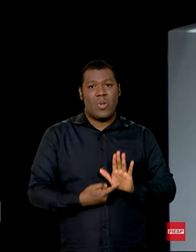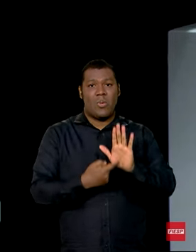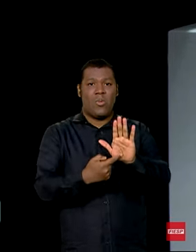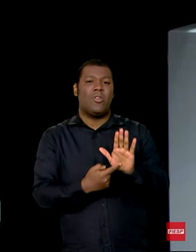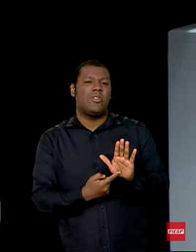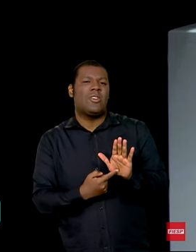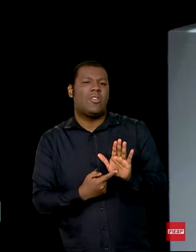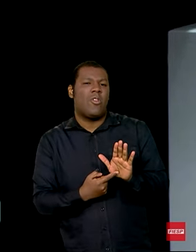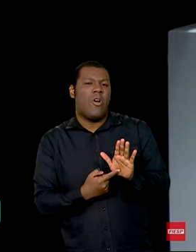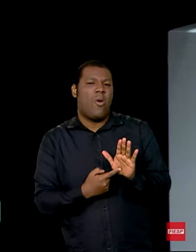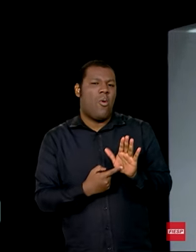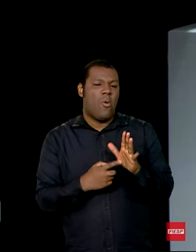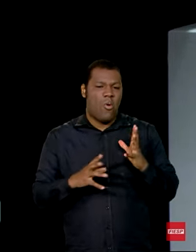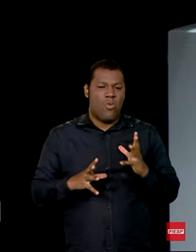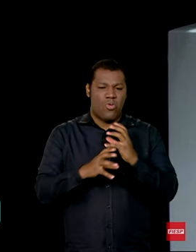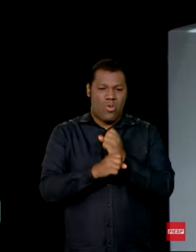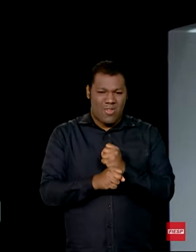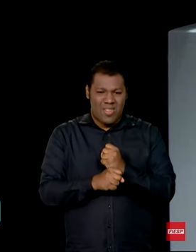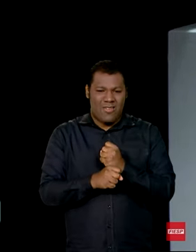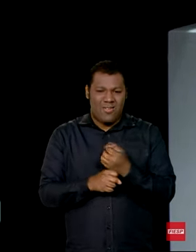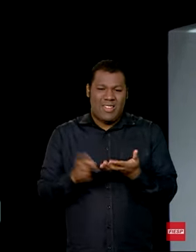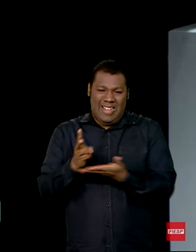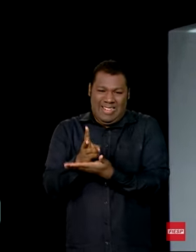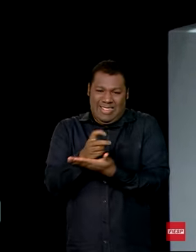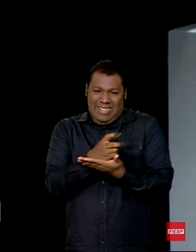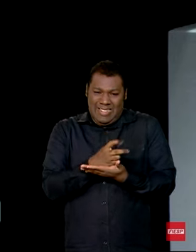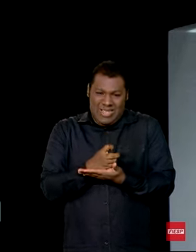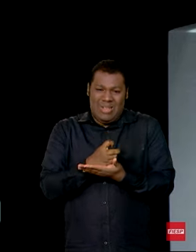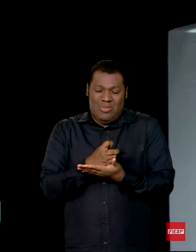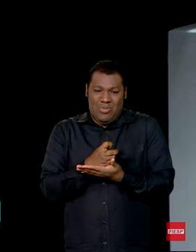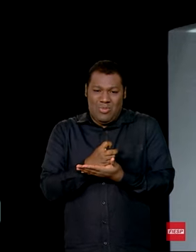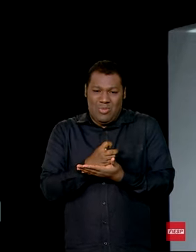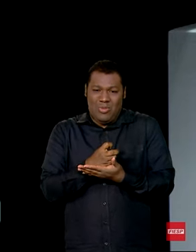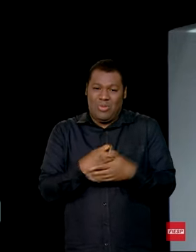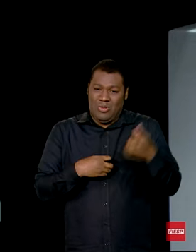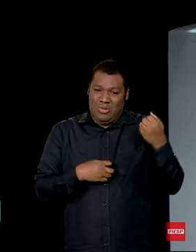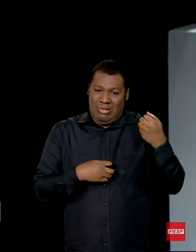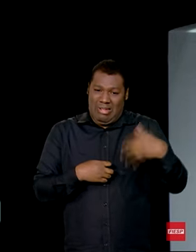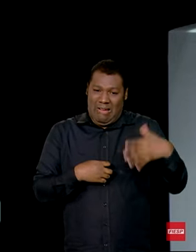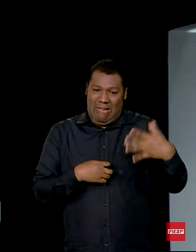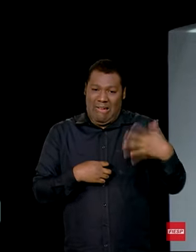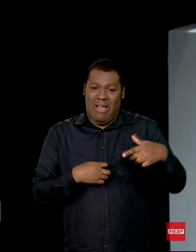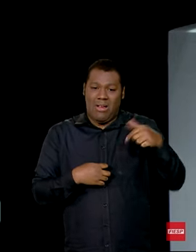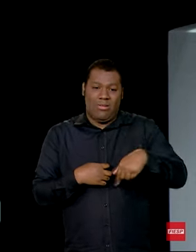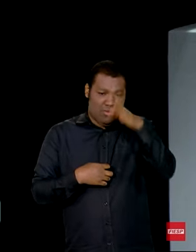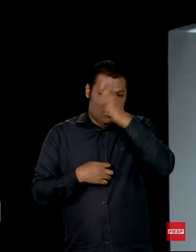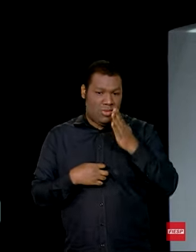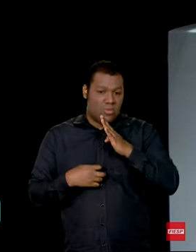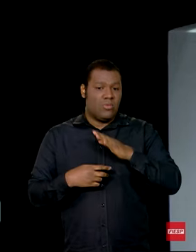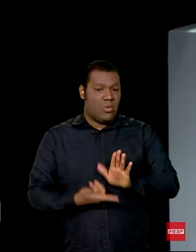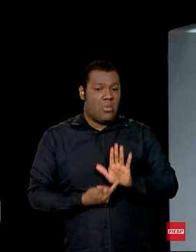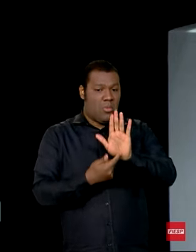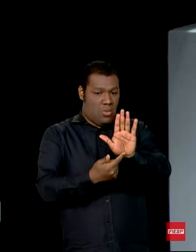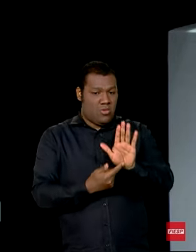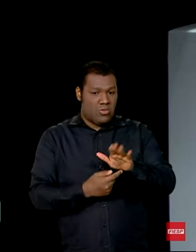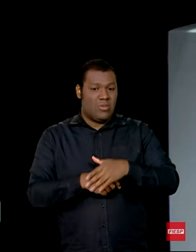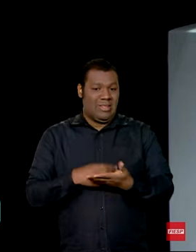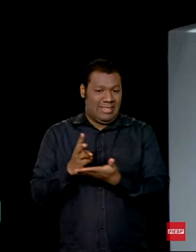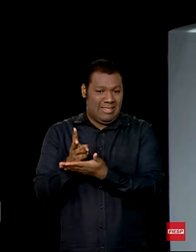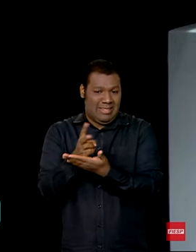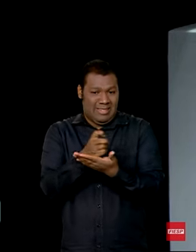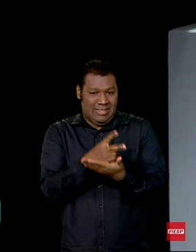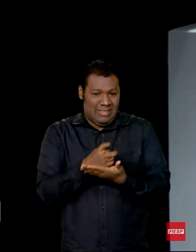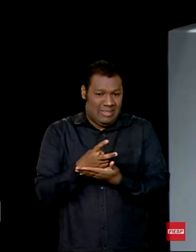carga tributária é alta no Brasil. Vai ficar à mostra o quanto essa carga tributária